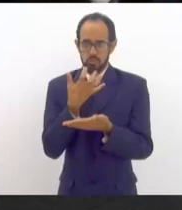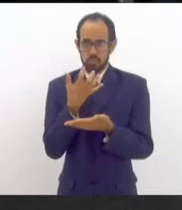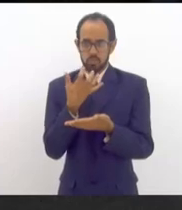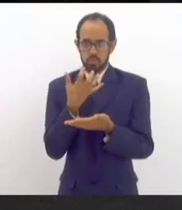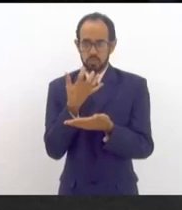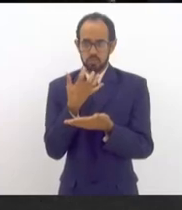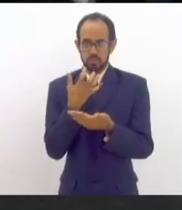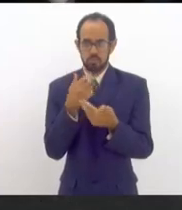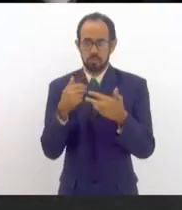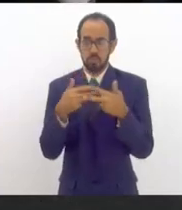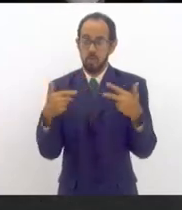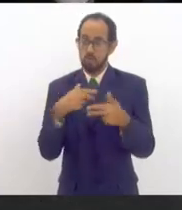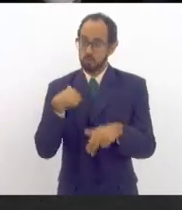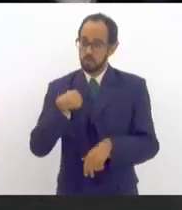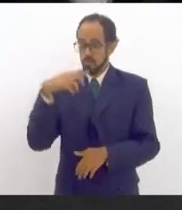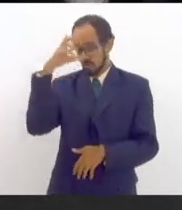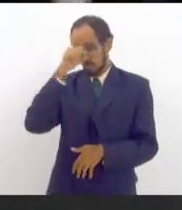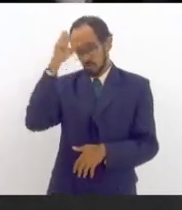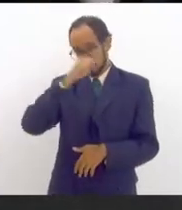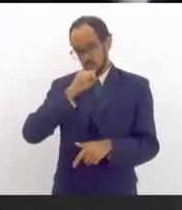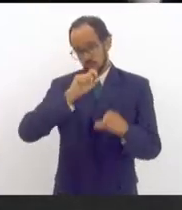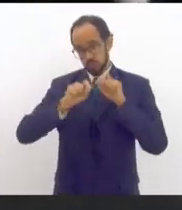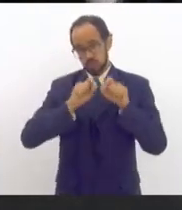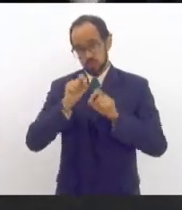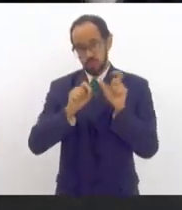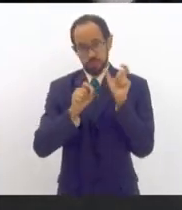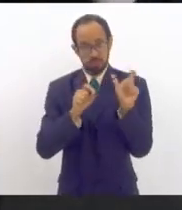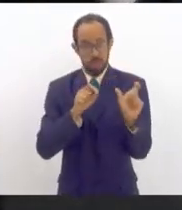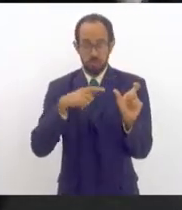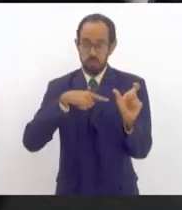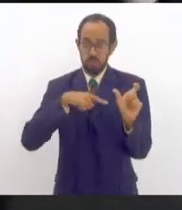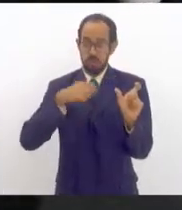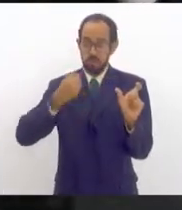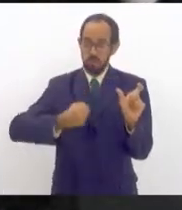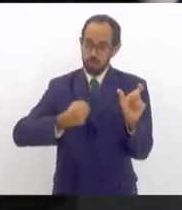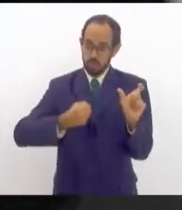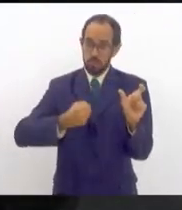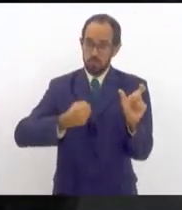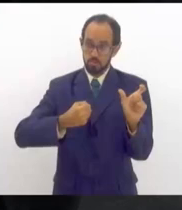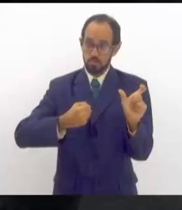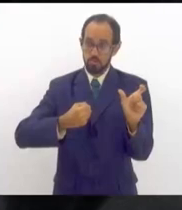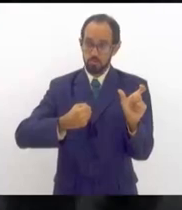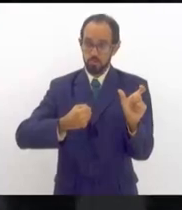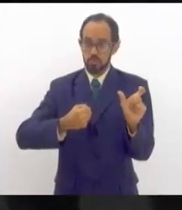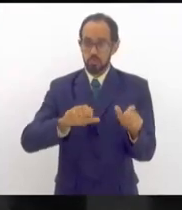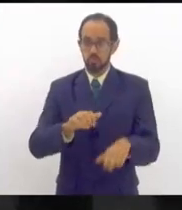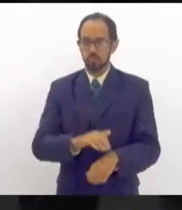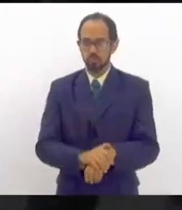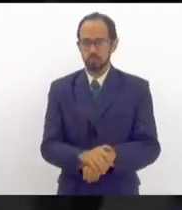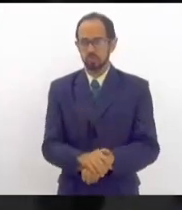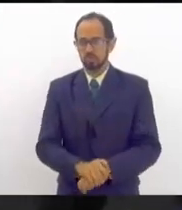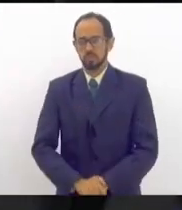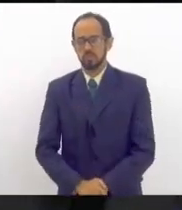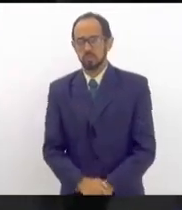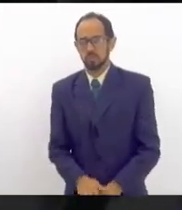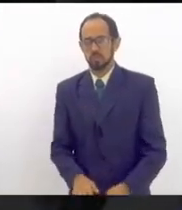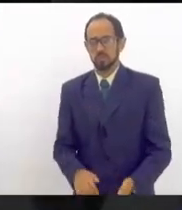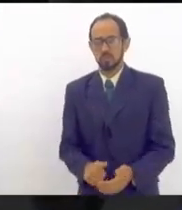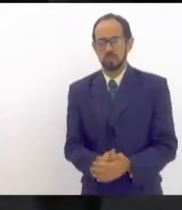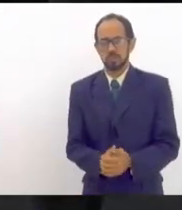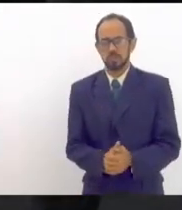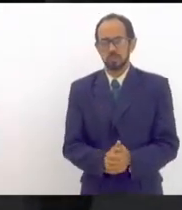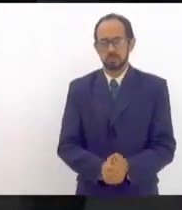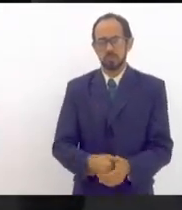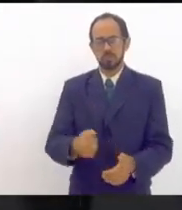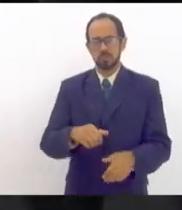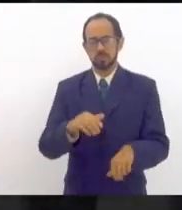e uma coisa que eu aprendi é que as palavras têm poder as palavras são importantes quando usadas da